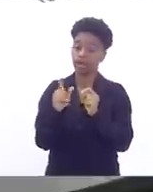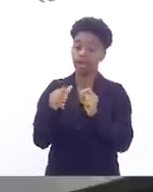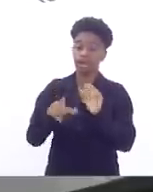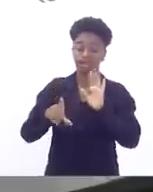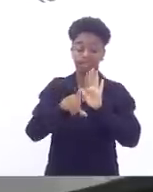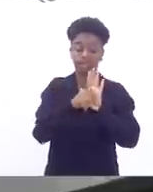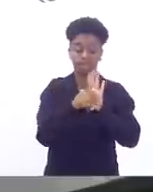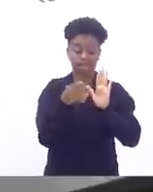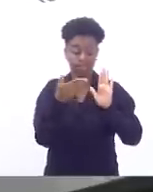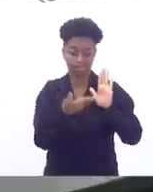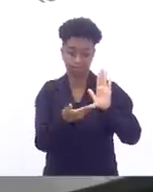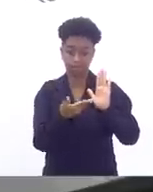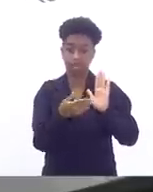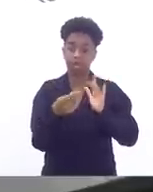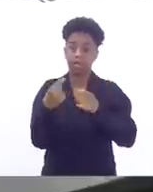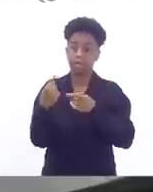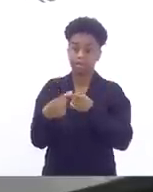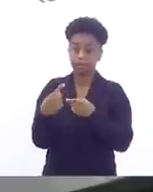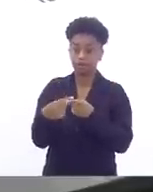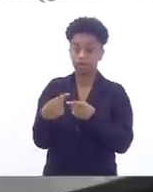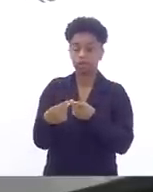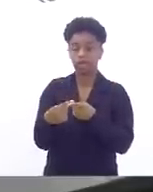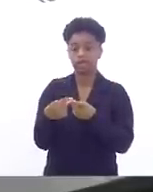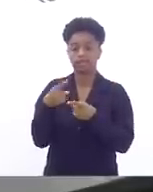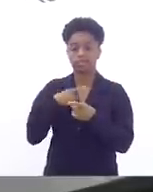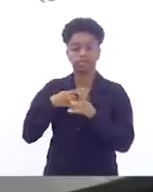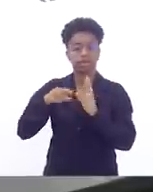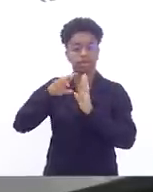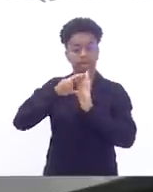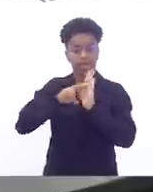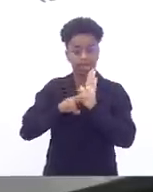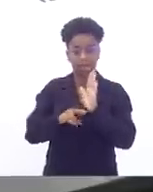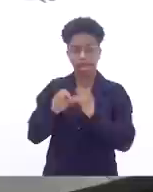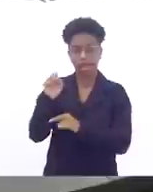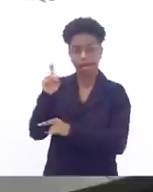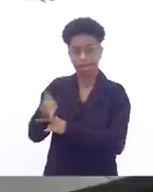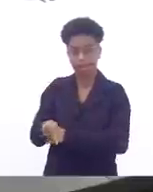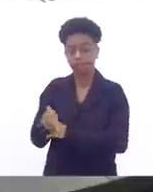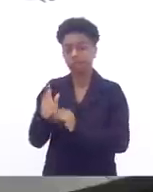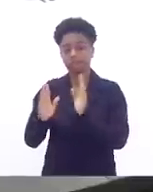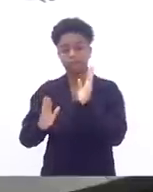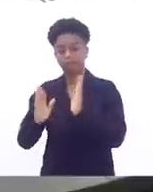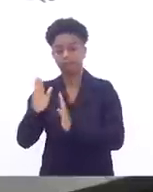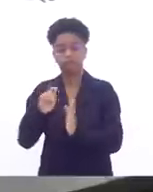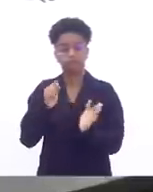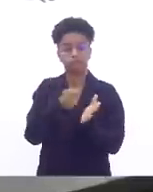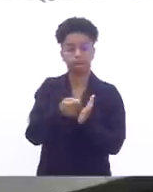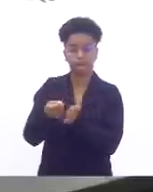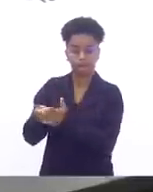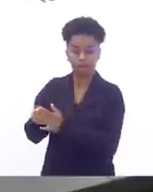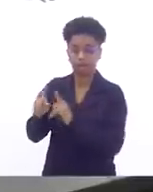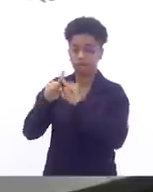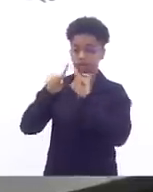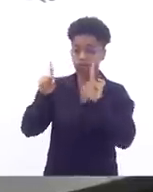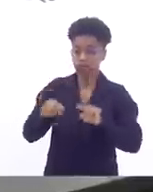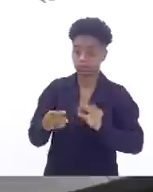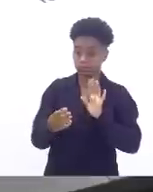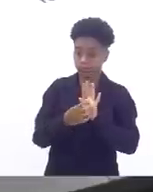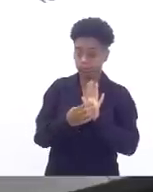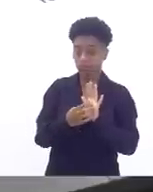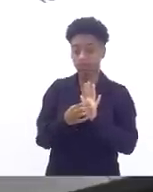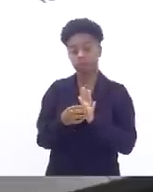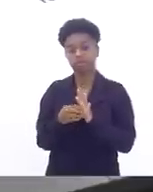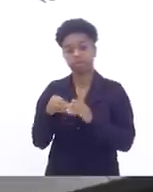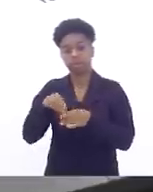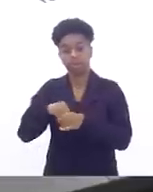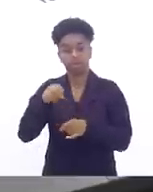legais desculpa de né os requisitos para aposentar como tempo de contribuição no serviço público no cargo efetivo